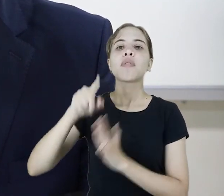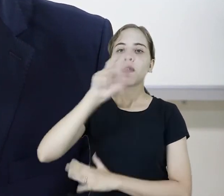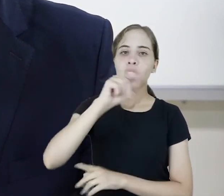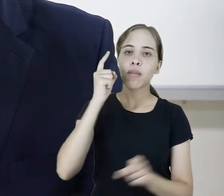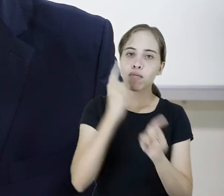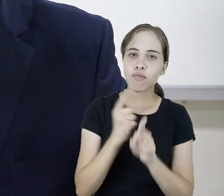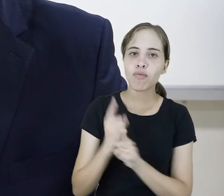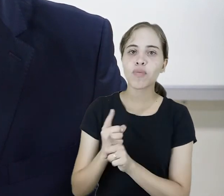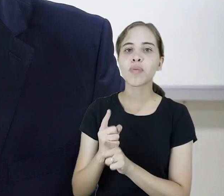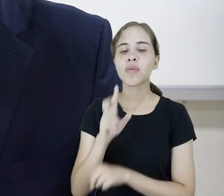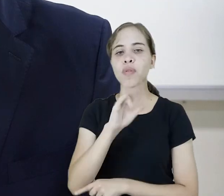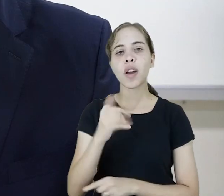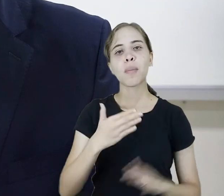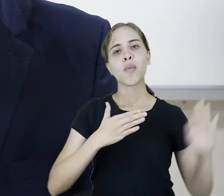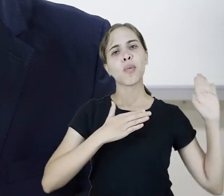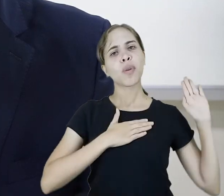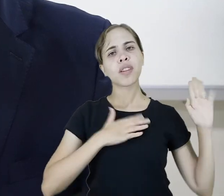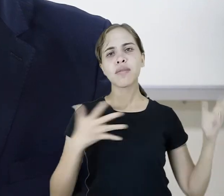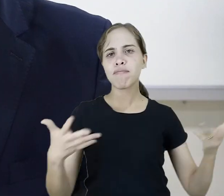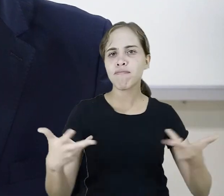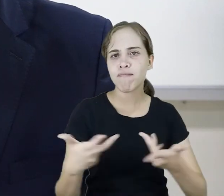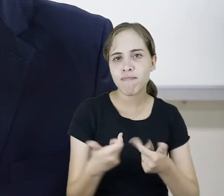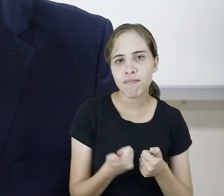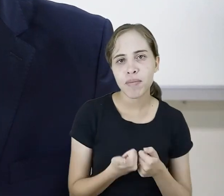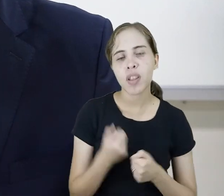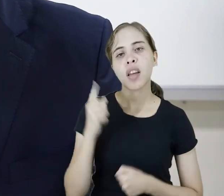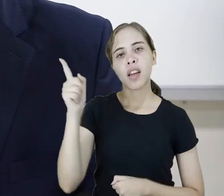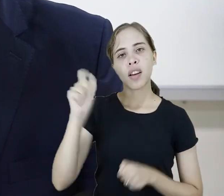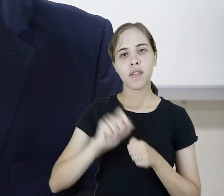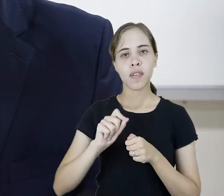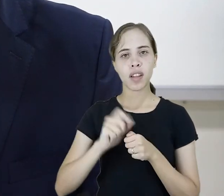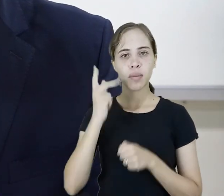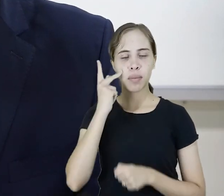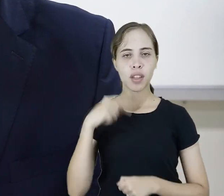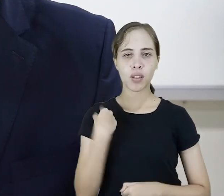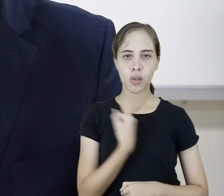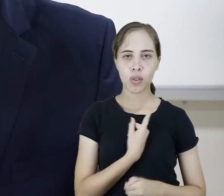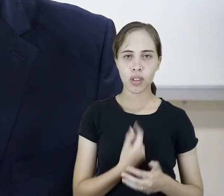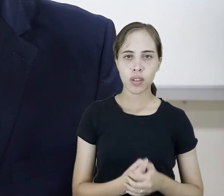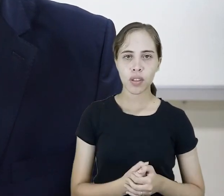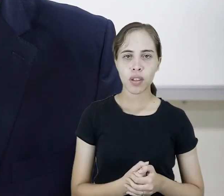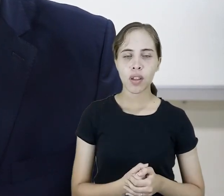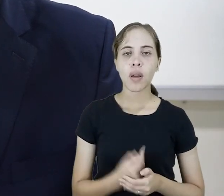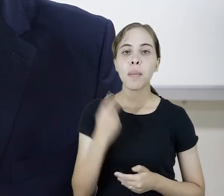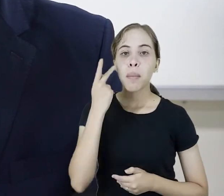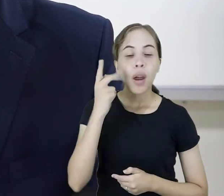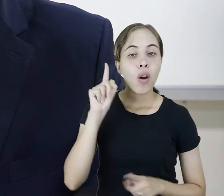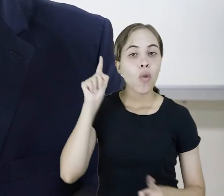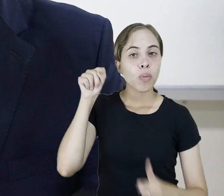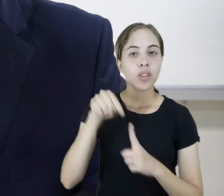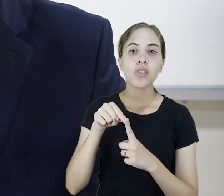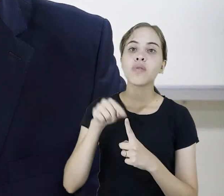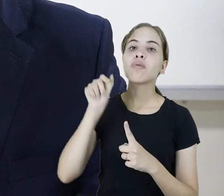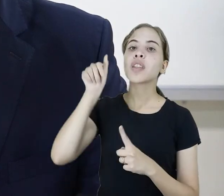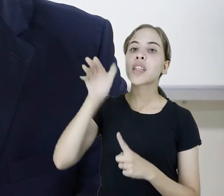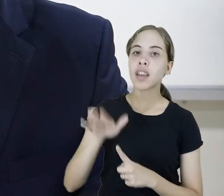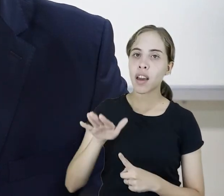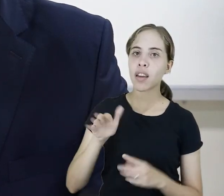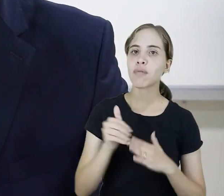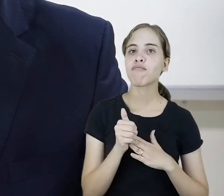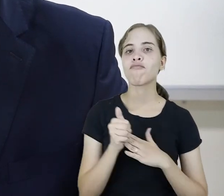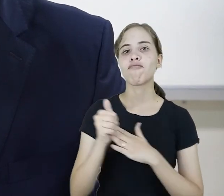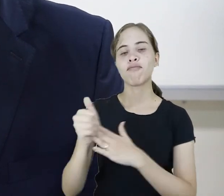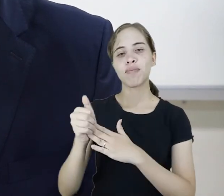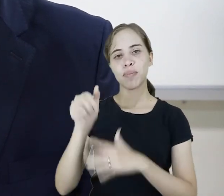a promessa maravilhosa que ele faz para nós, para aqueles de nós que conduzem